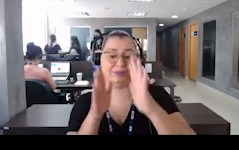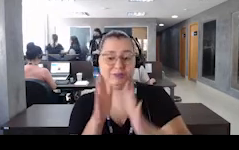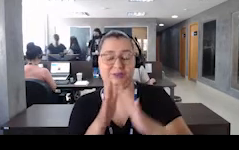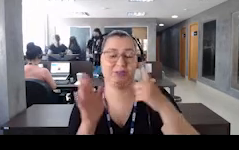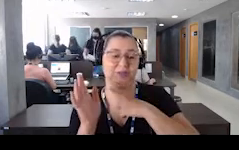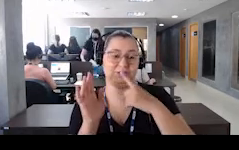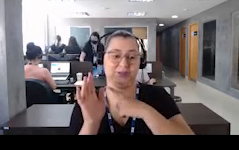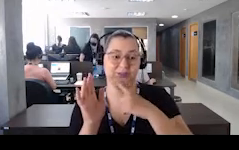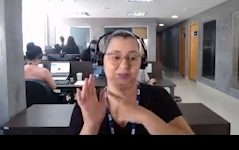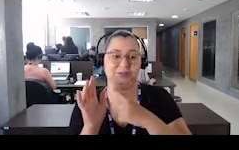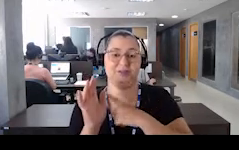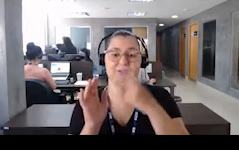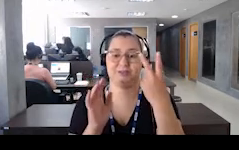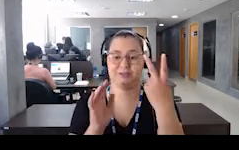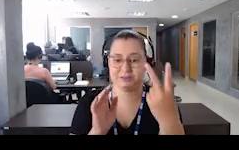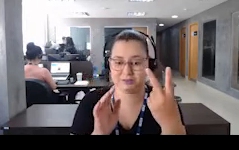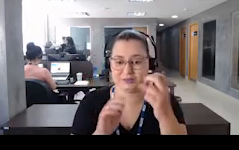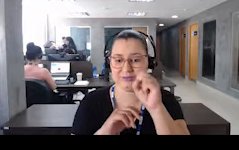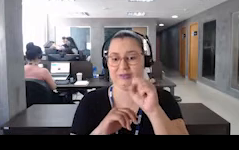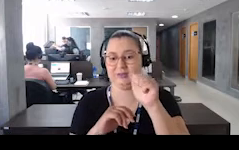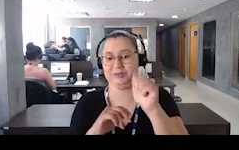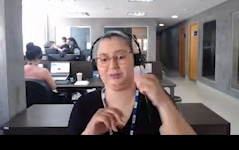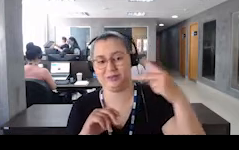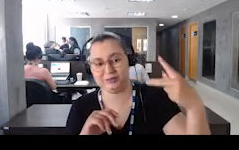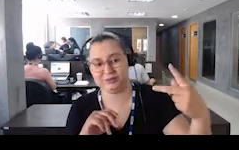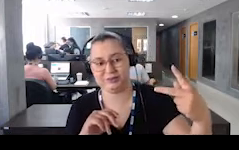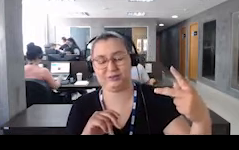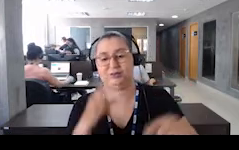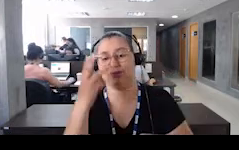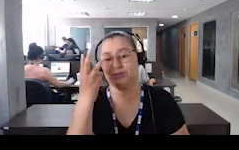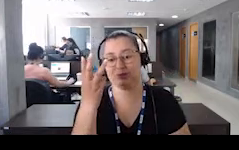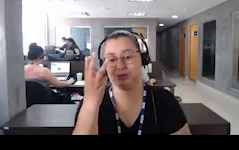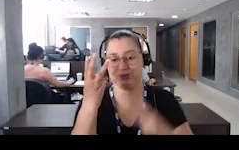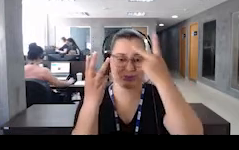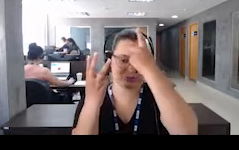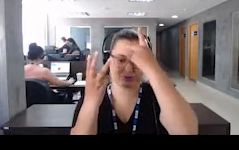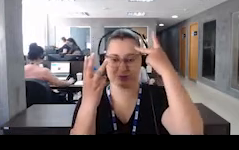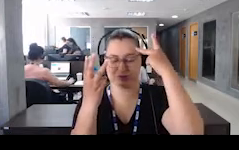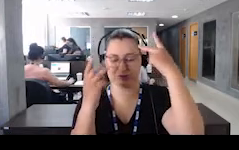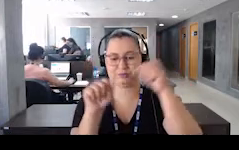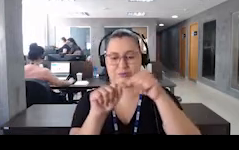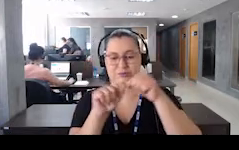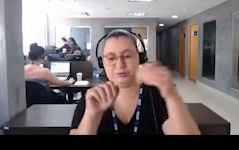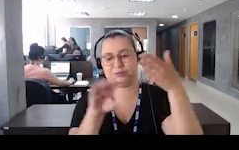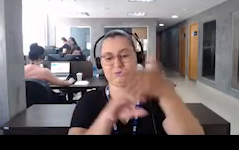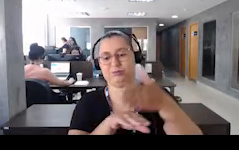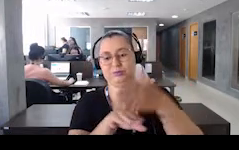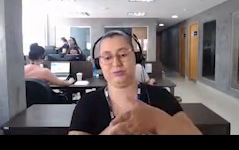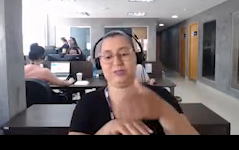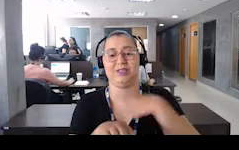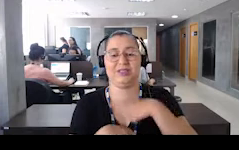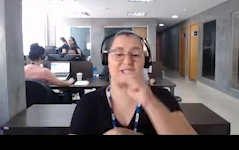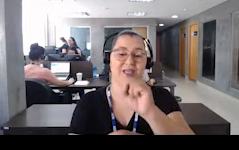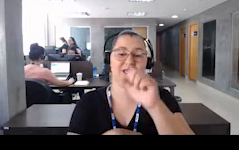ó. Vocês ainda têm que fazer a SAP 2, né? Eu vou ver quantas pessoas enviaram a SAP 2. Só 3 pessoas até agora enviaram, né?